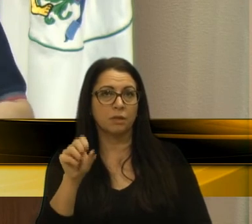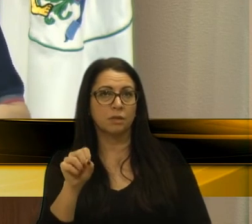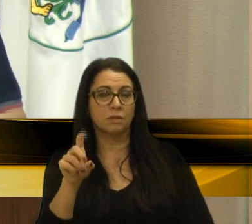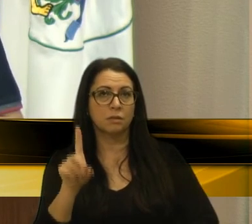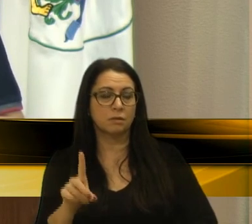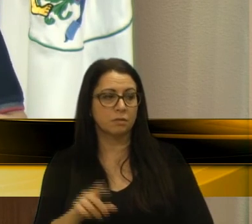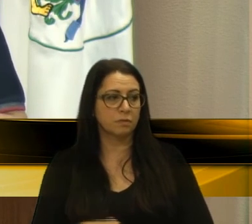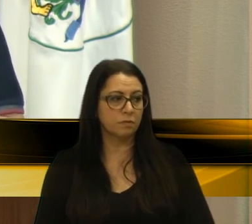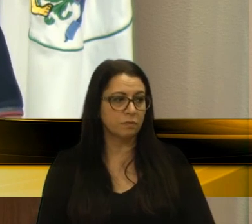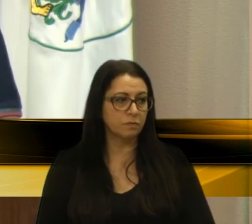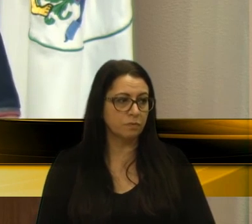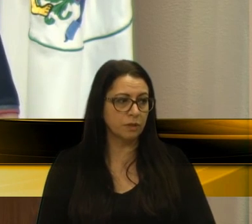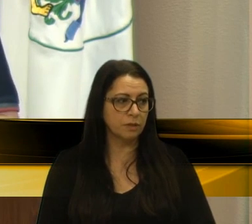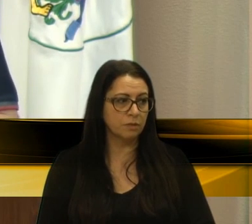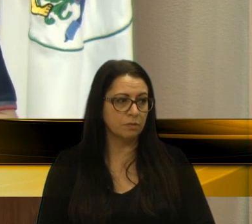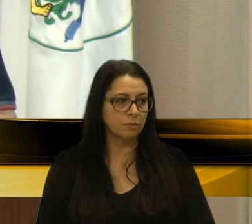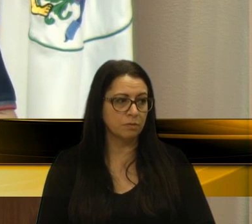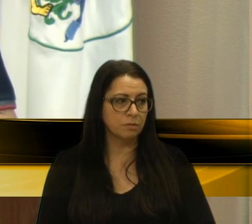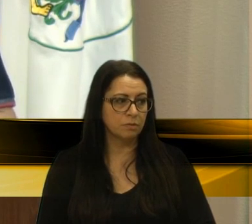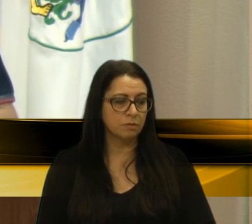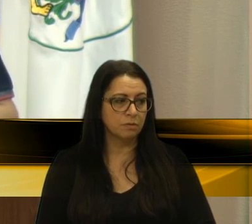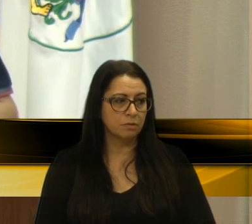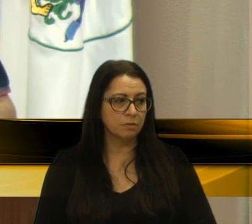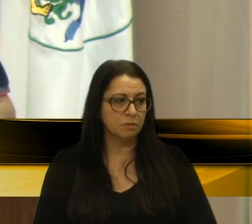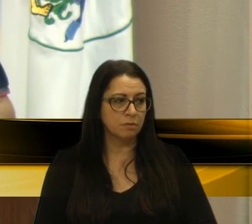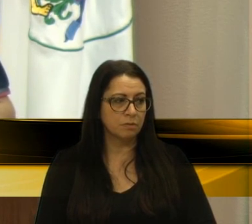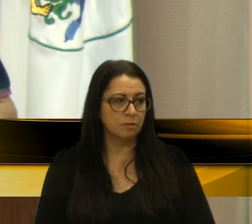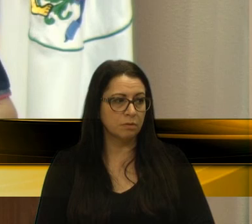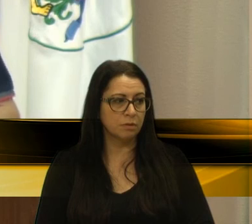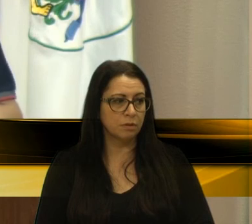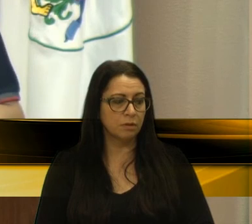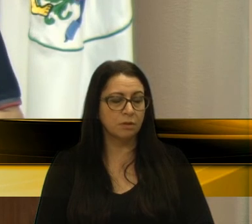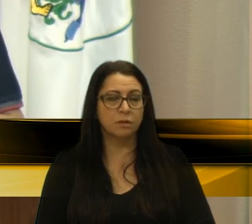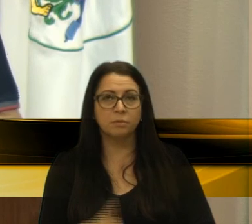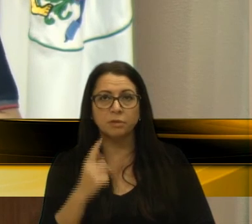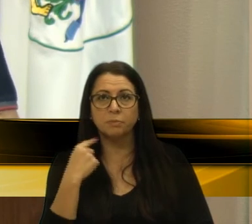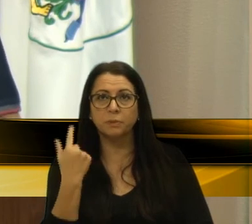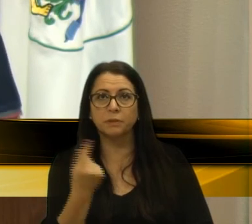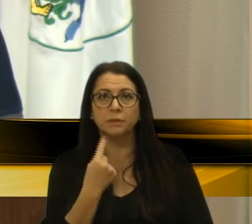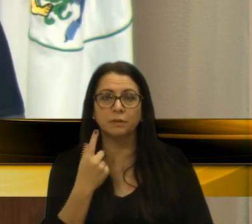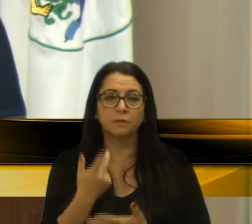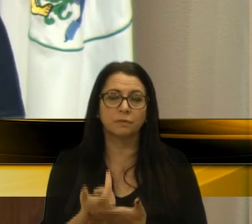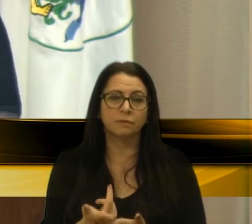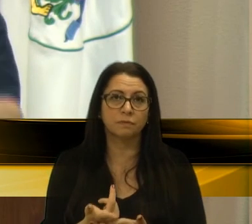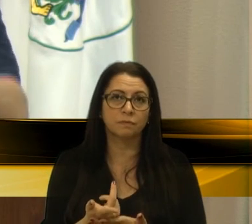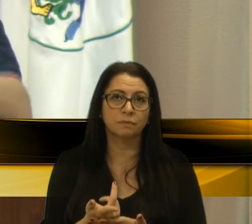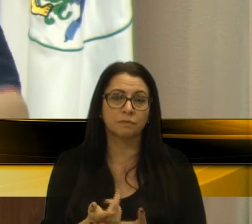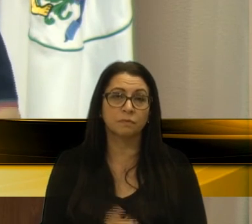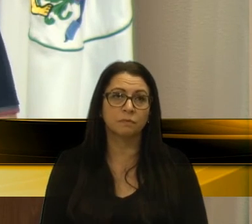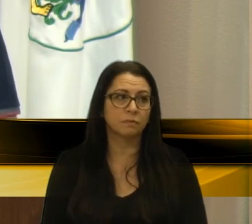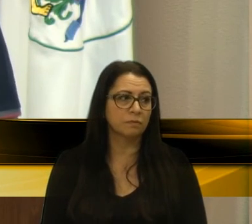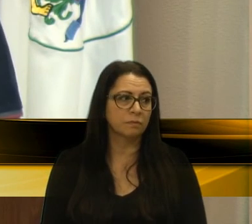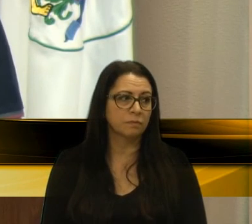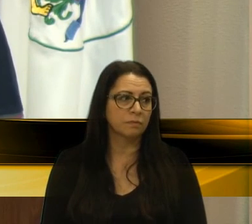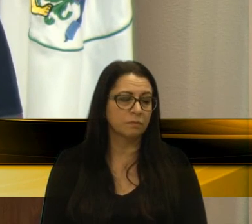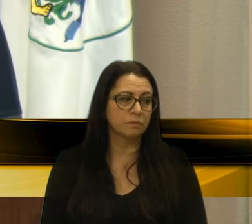Dalcis, deputado Weber e a deputada Franciele, né? São as